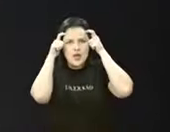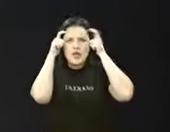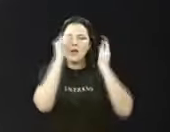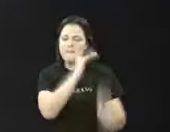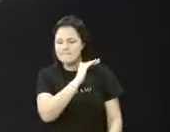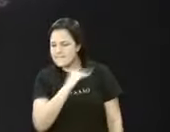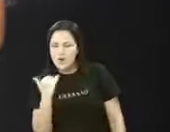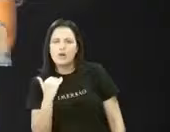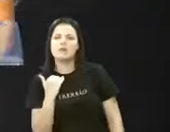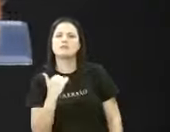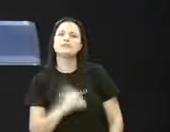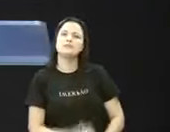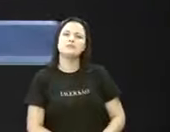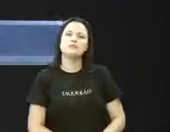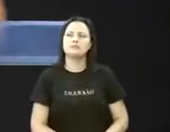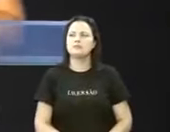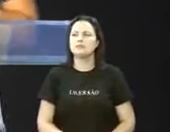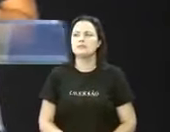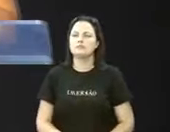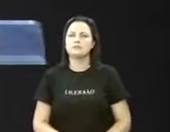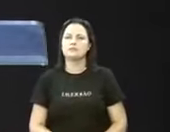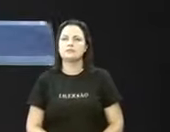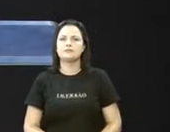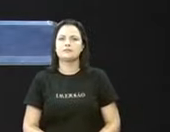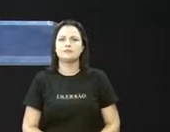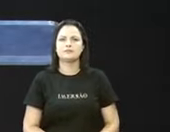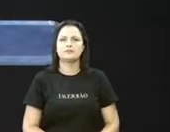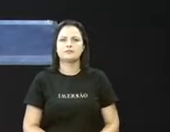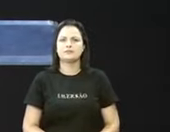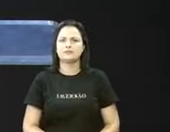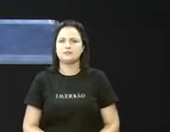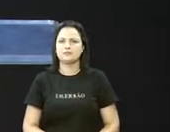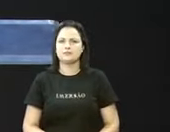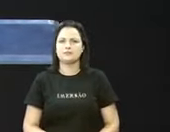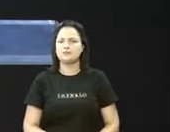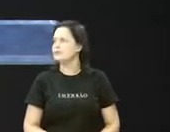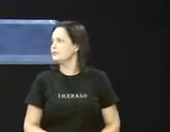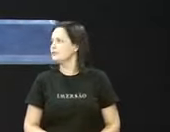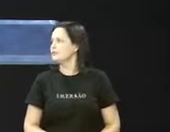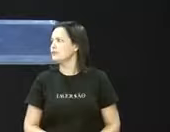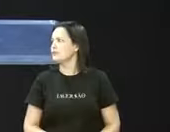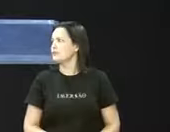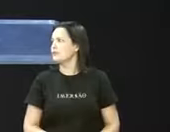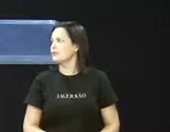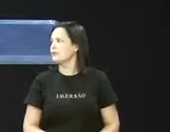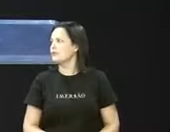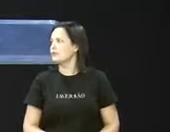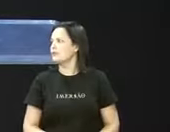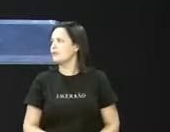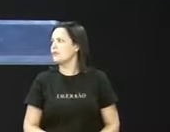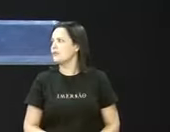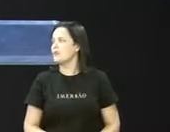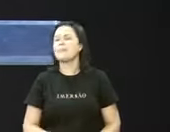Uzias. Não, pera, eu quero falar sobre o capítulo que conta a história do chamado